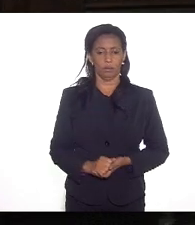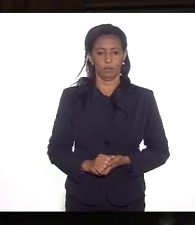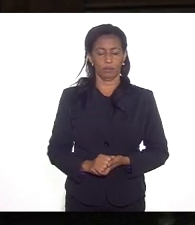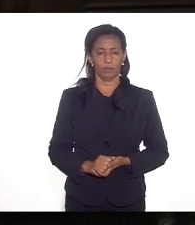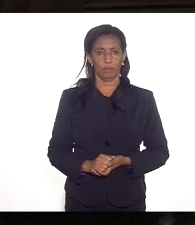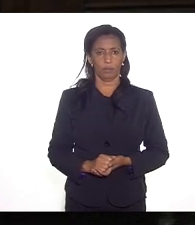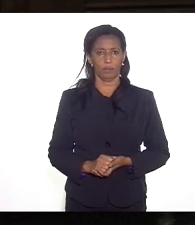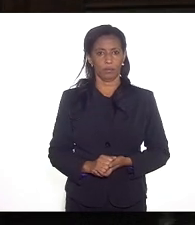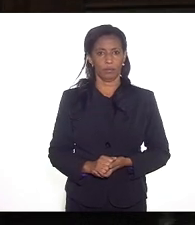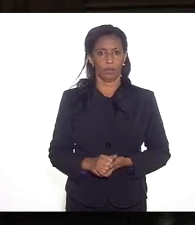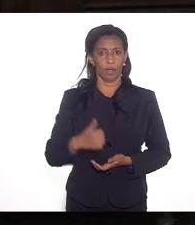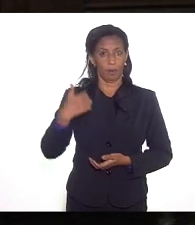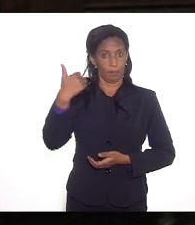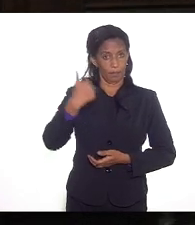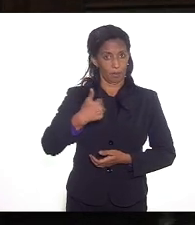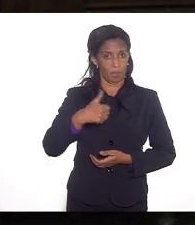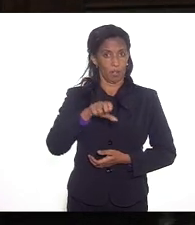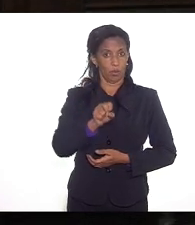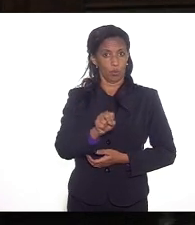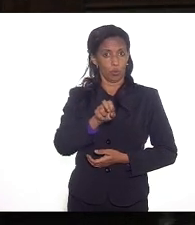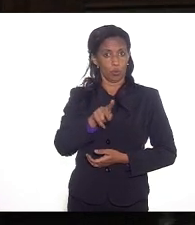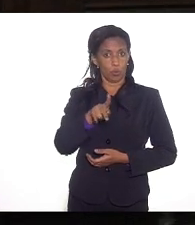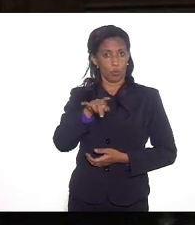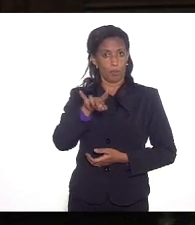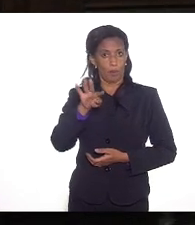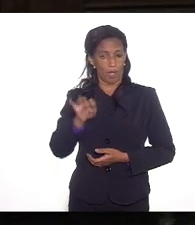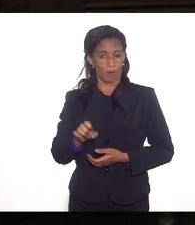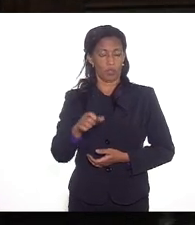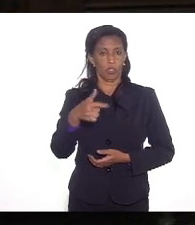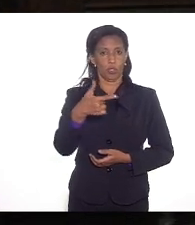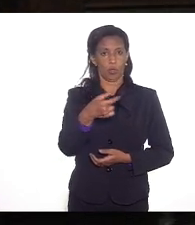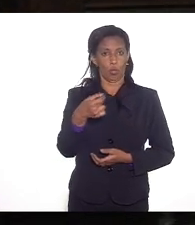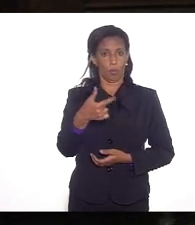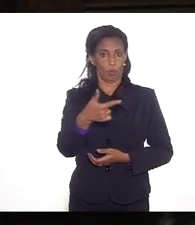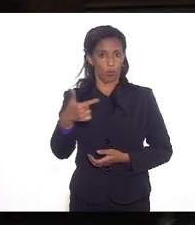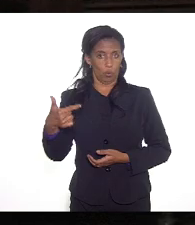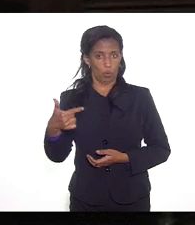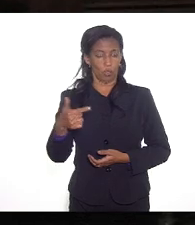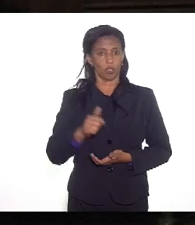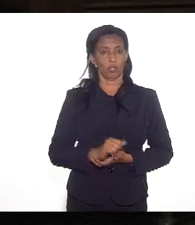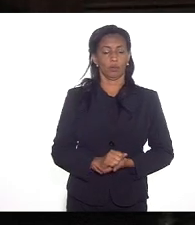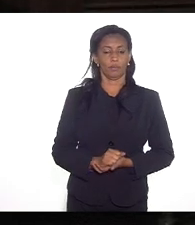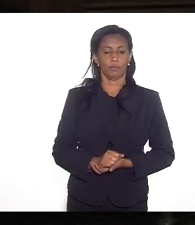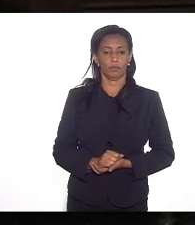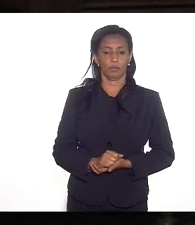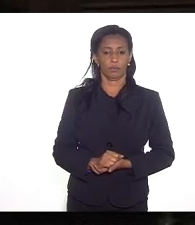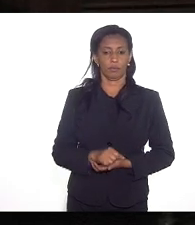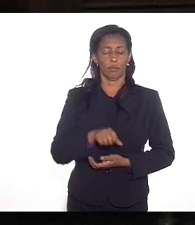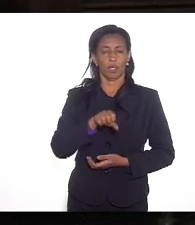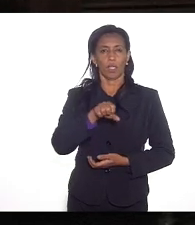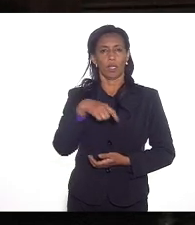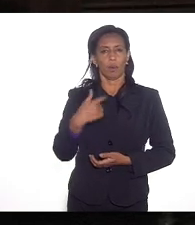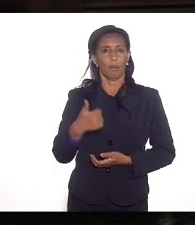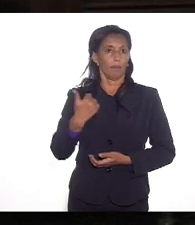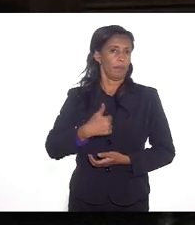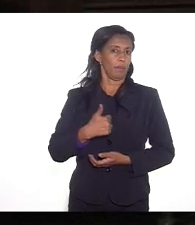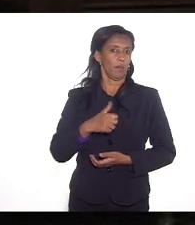fui primeiro suplente 2002 e foi primeiro suplente em